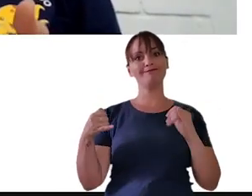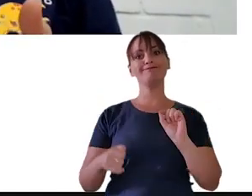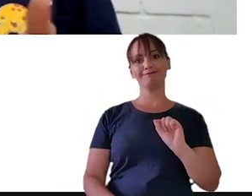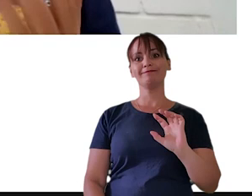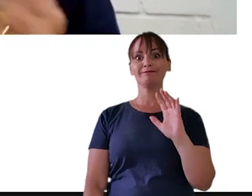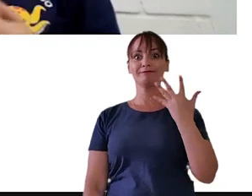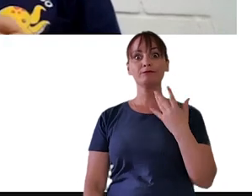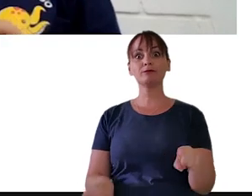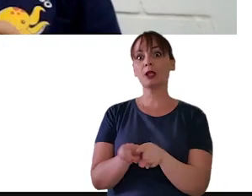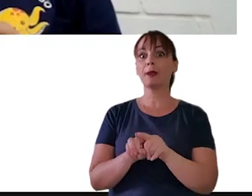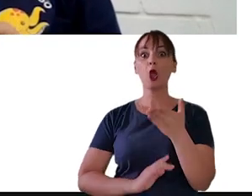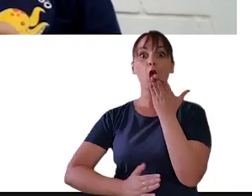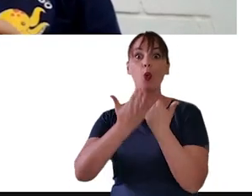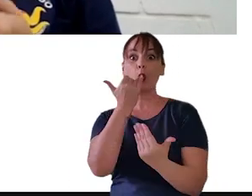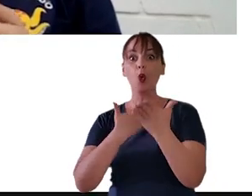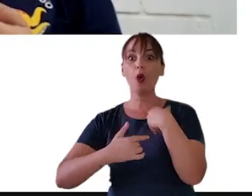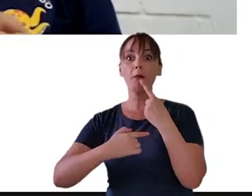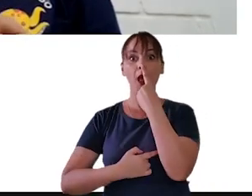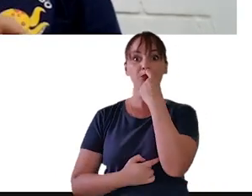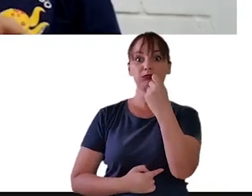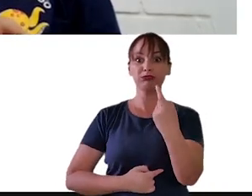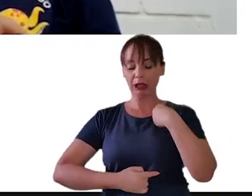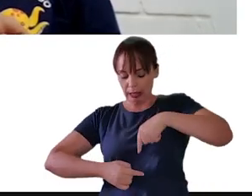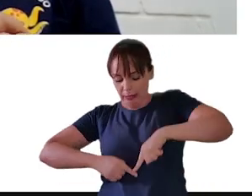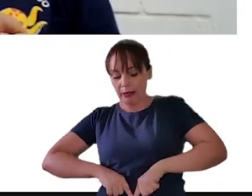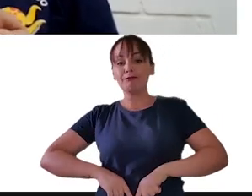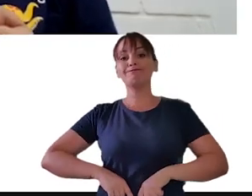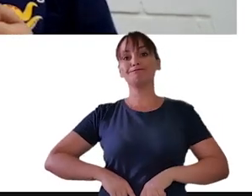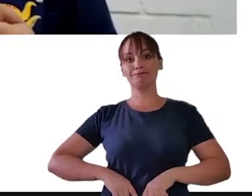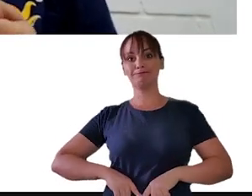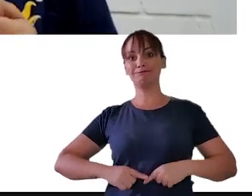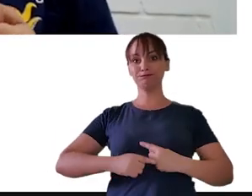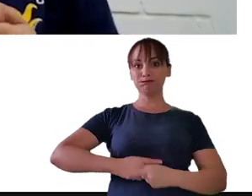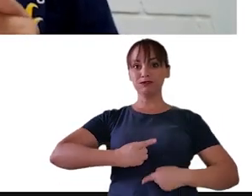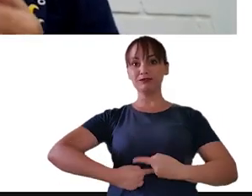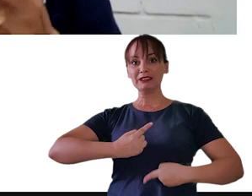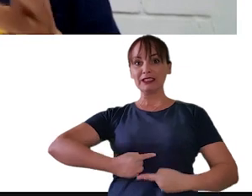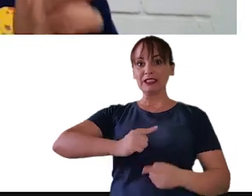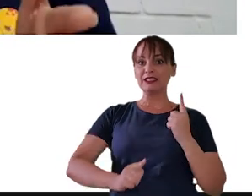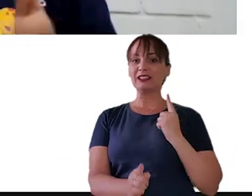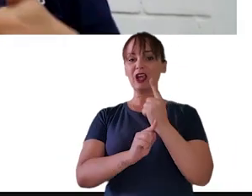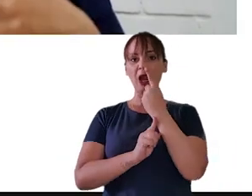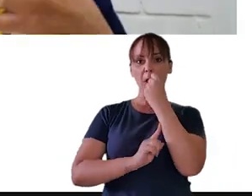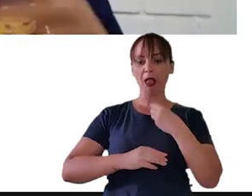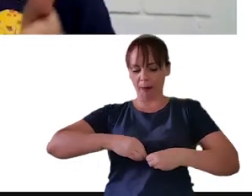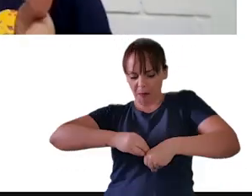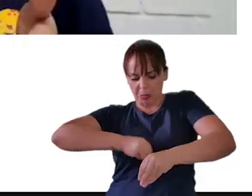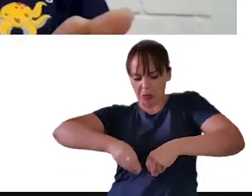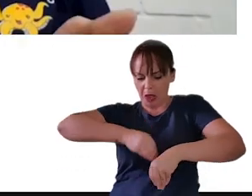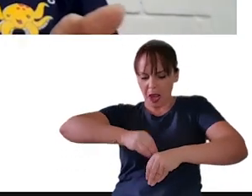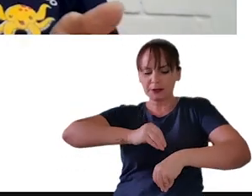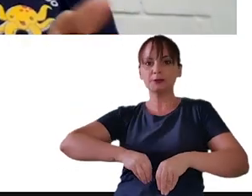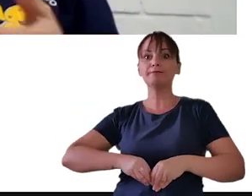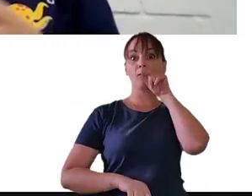ocorreu. Comer lixo, de encontrar no estômago, né, no aparelho digestivo dela, encontrar plásticos,